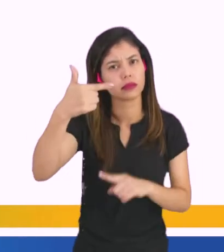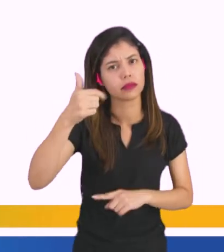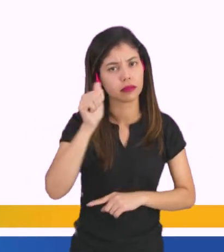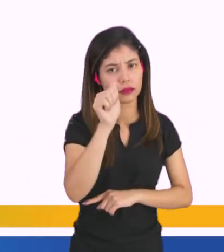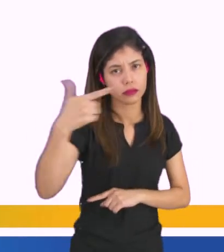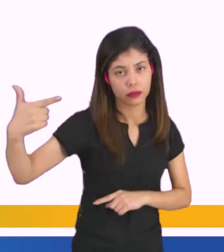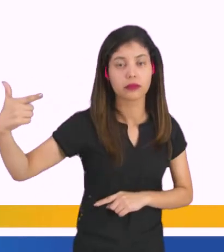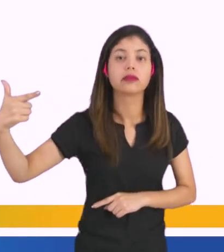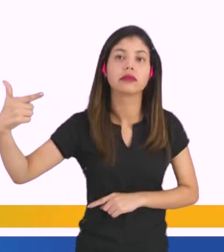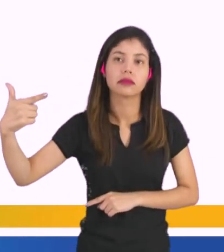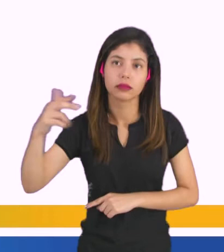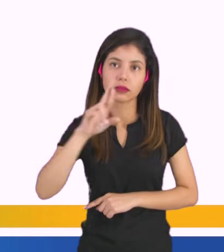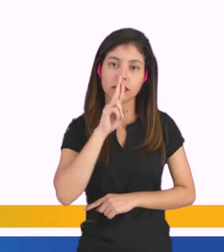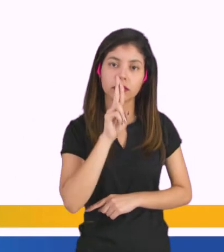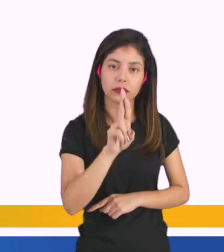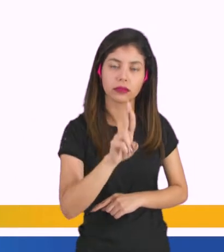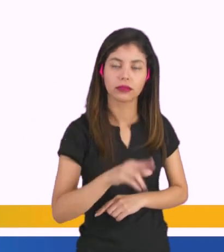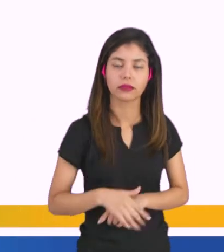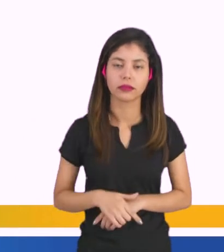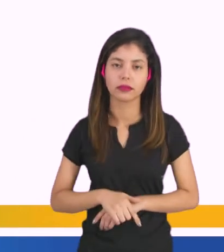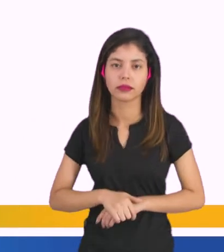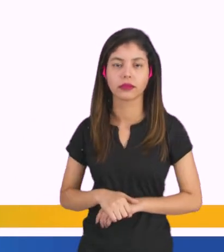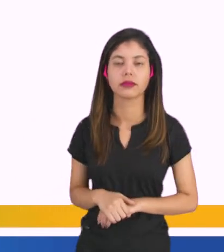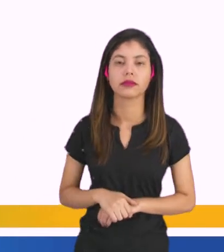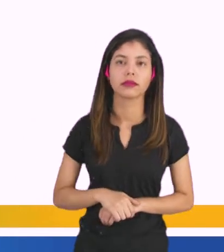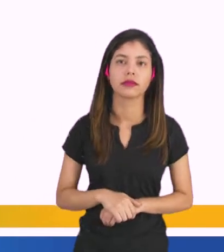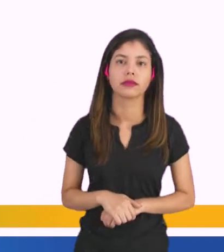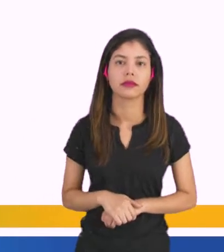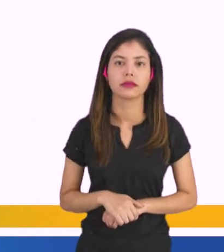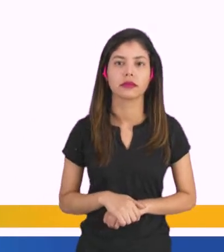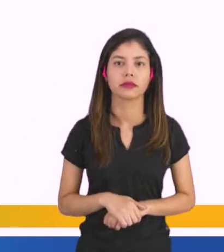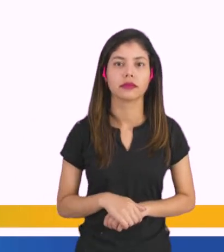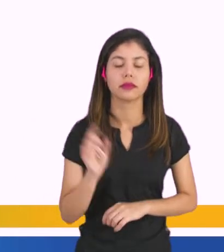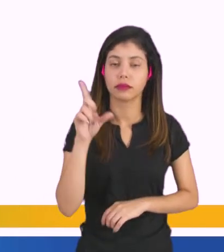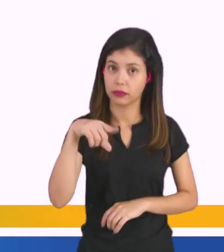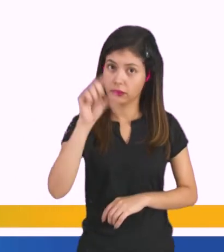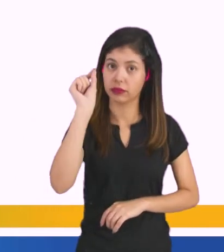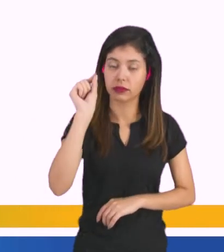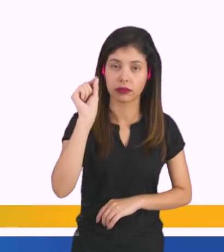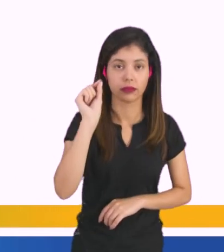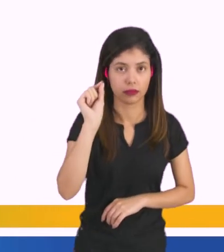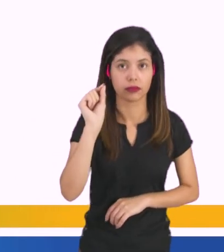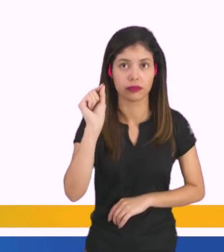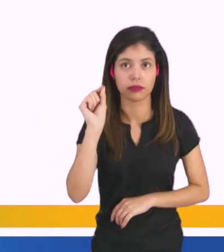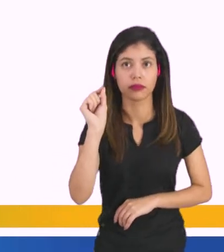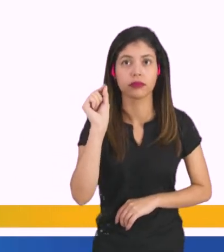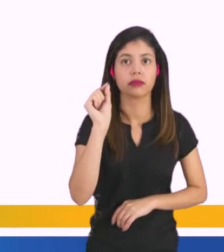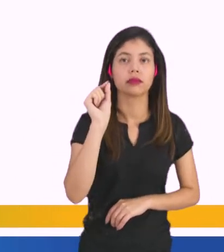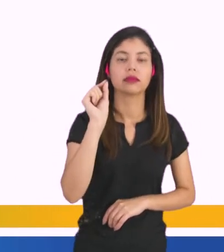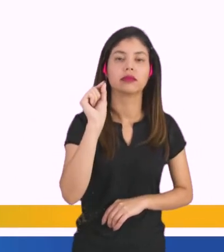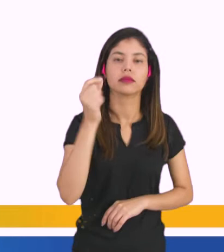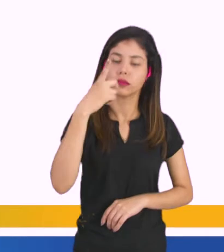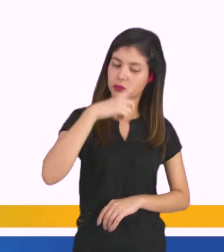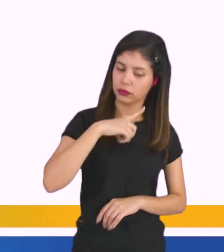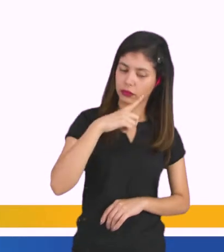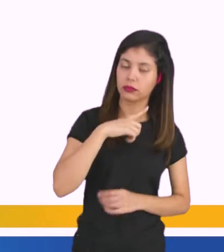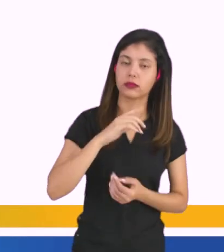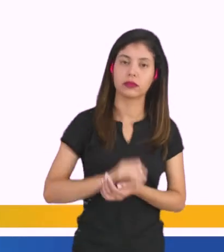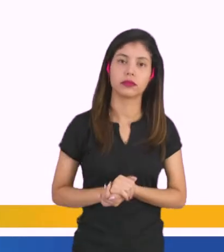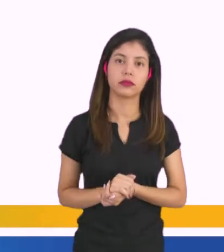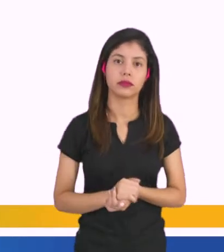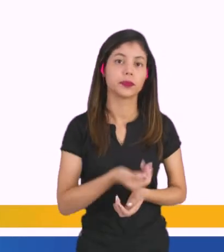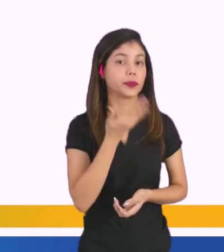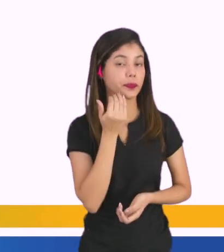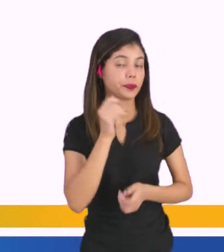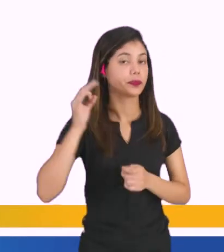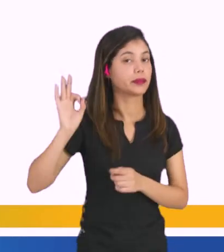2. E aí me dá o resultado de 12 possibilidades de escolha para obter essa